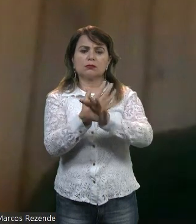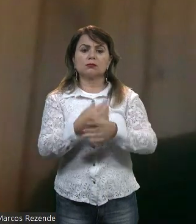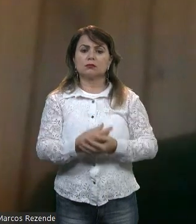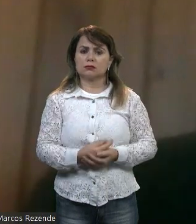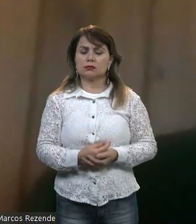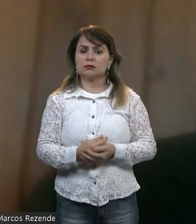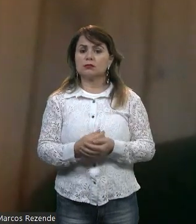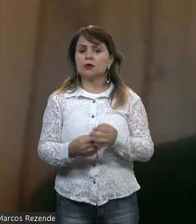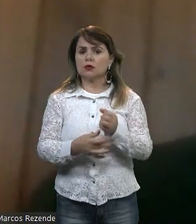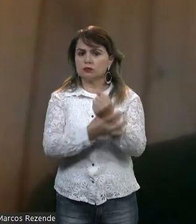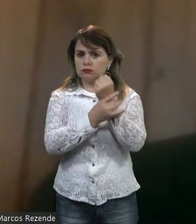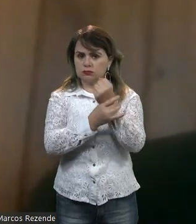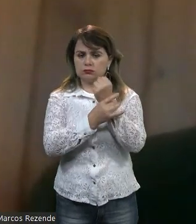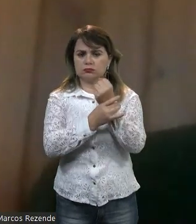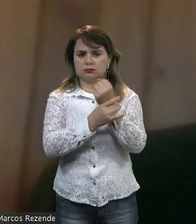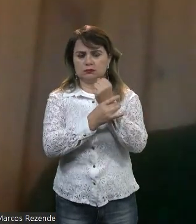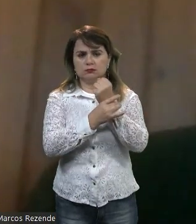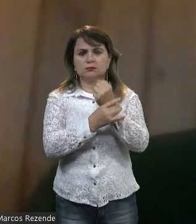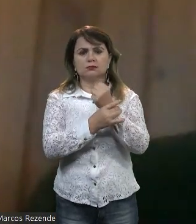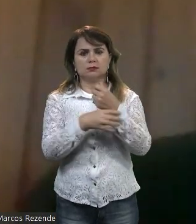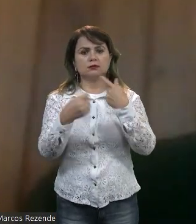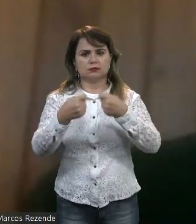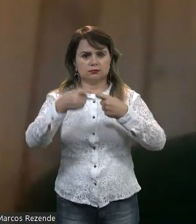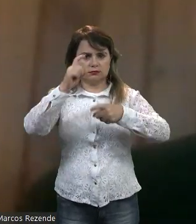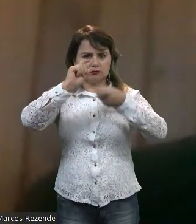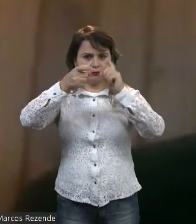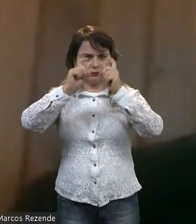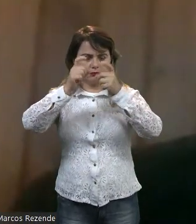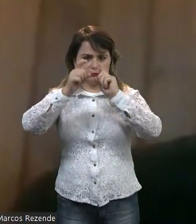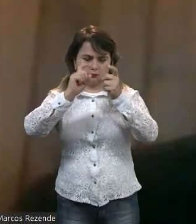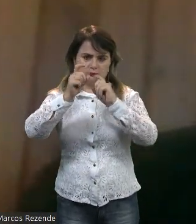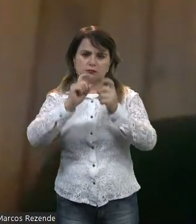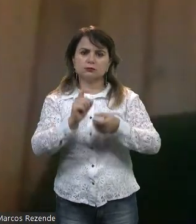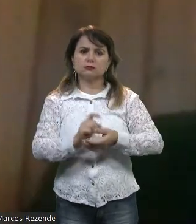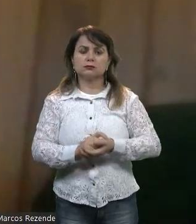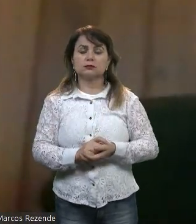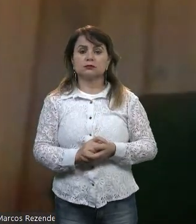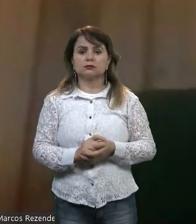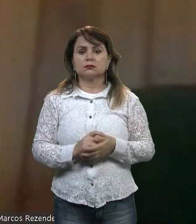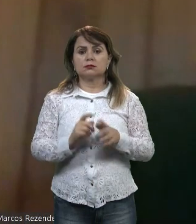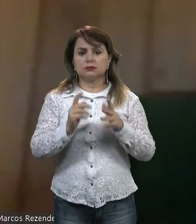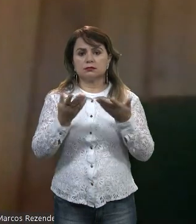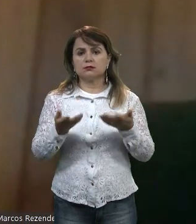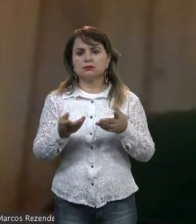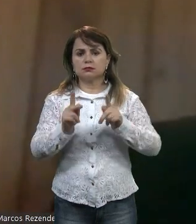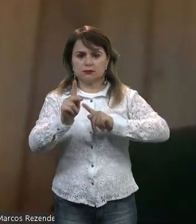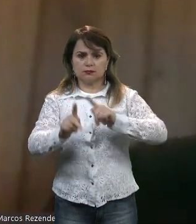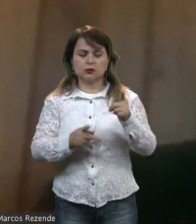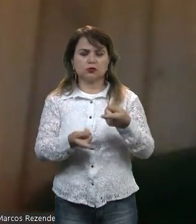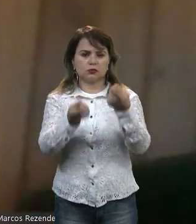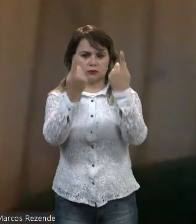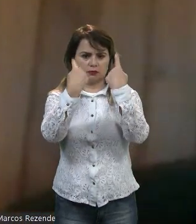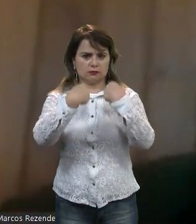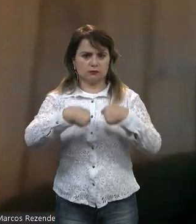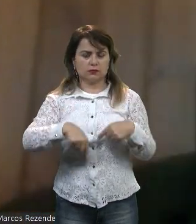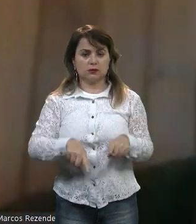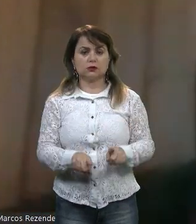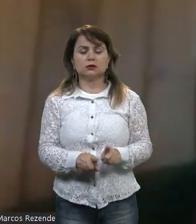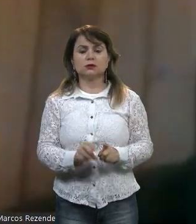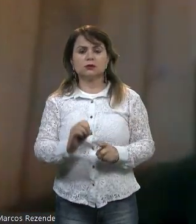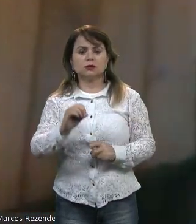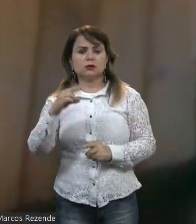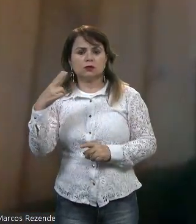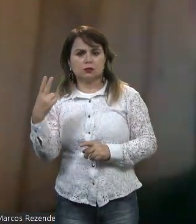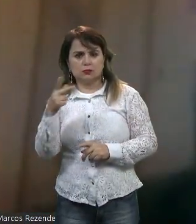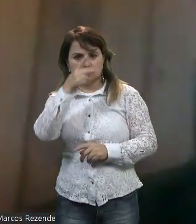a presença na sessão, nas sessões ordinárias, tanto aqueles fisicamente quanto aqueles que